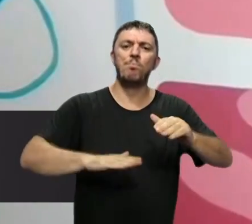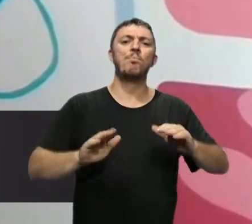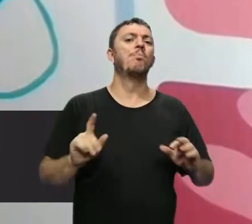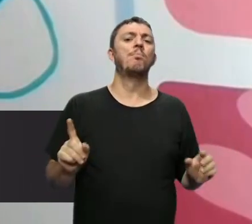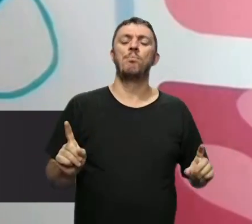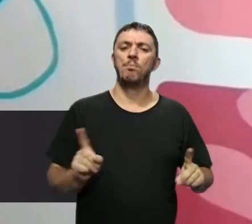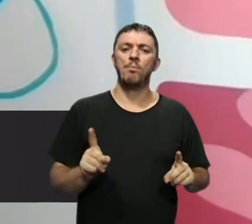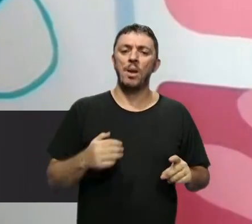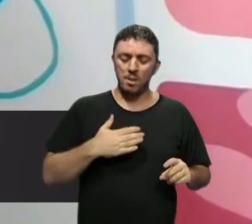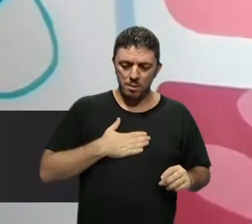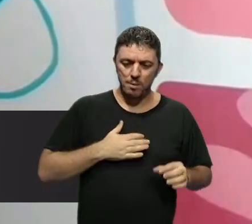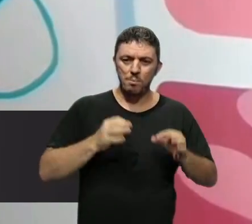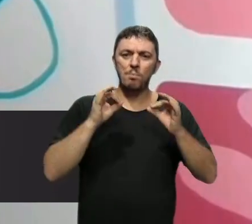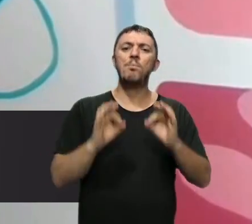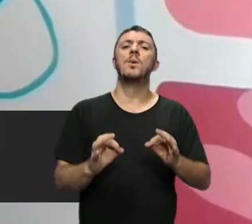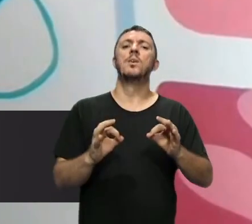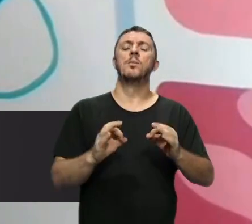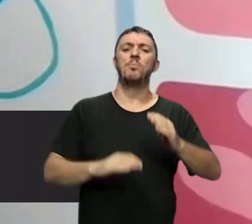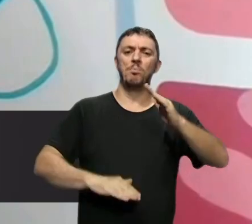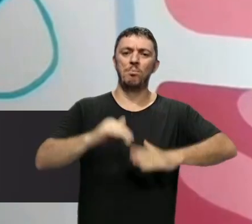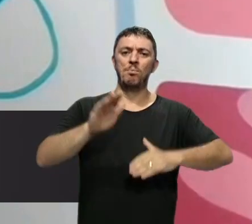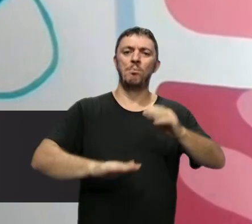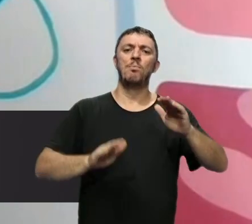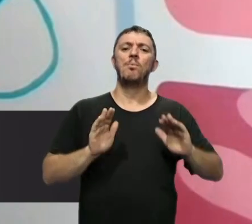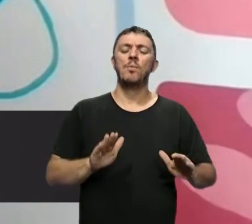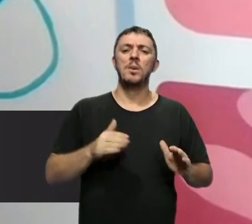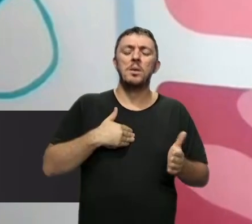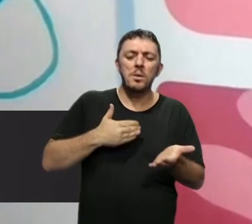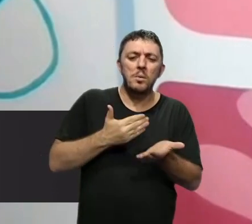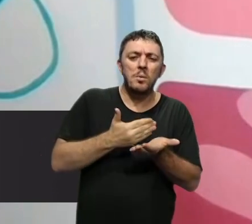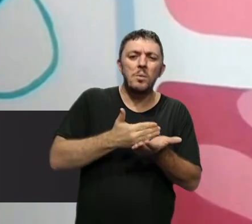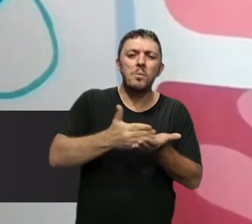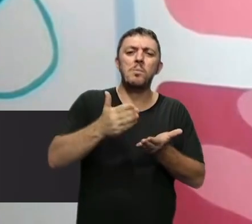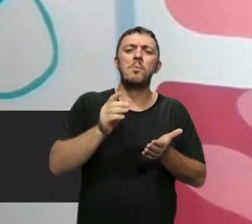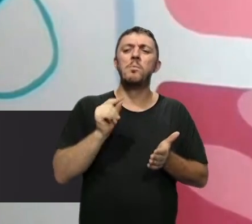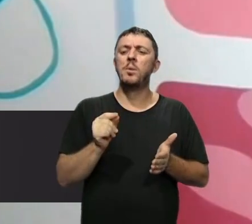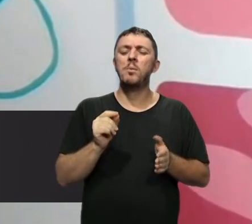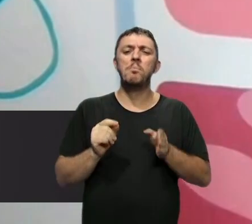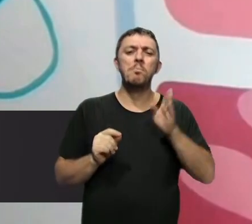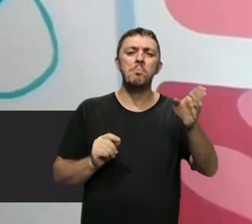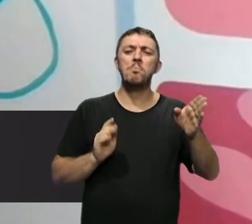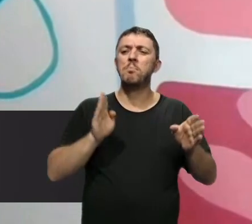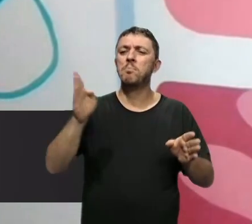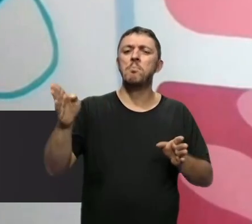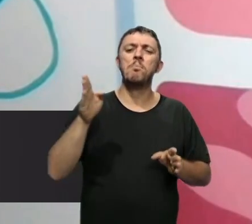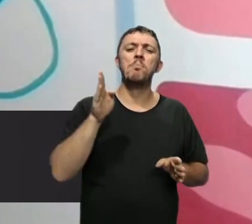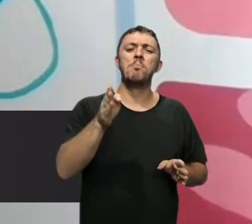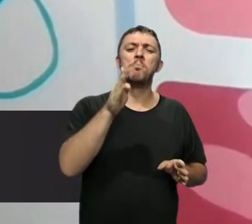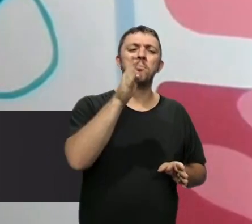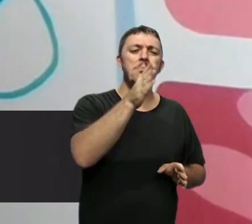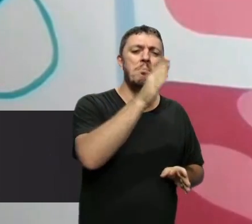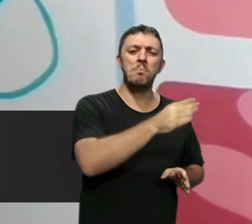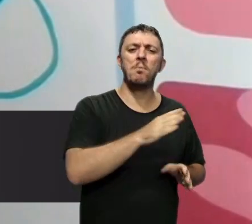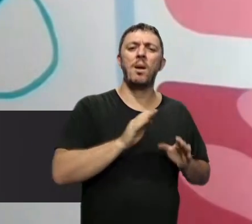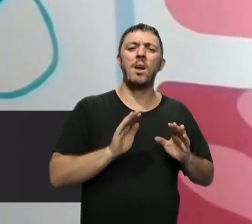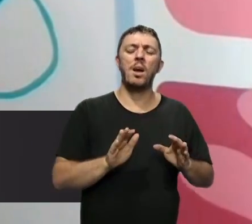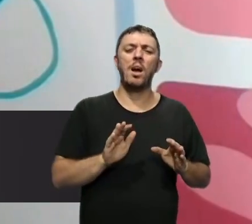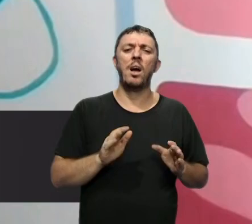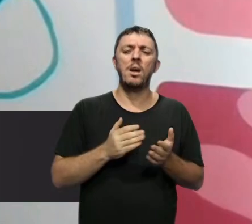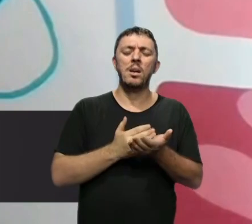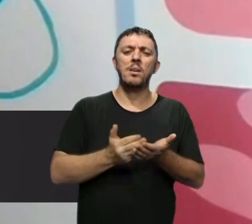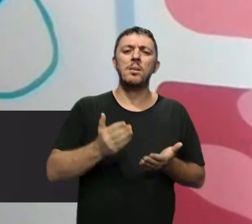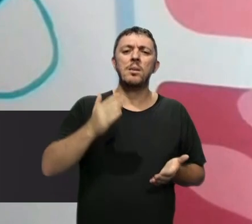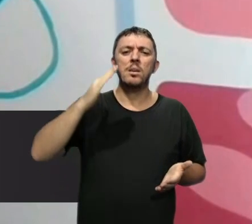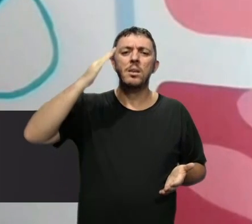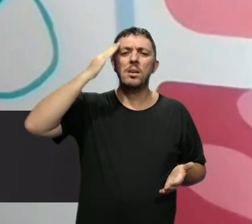eu fiz. Né? Então eu comecei a sair cada vez mais, comecei a olhar para a minha rotina e entender